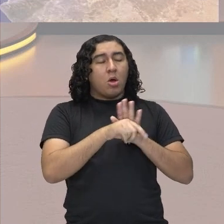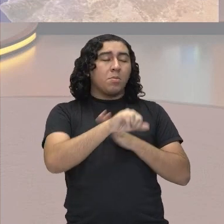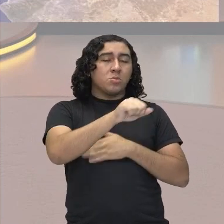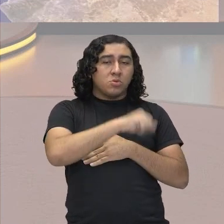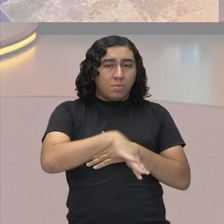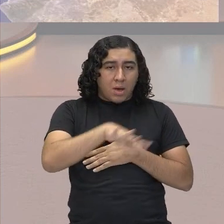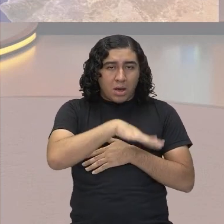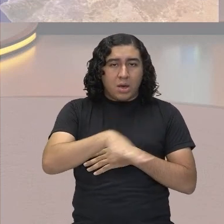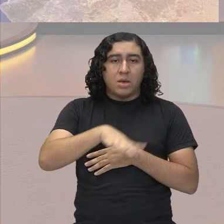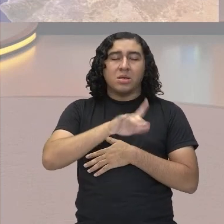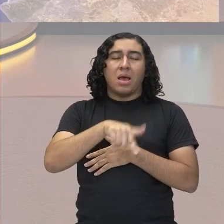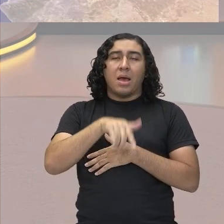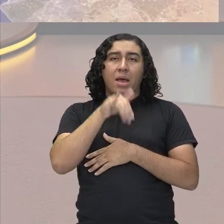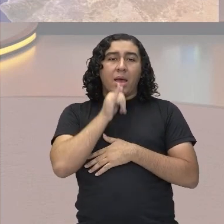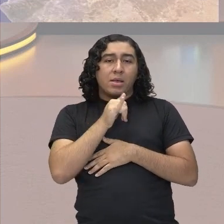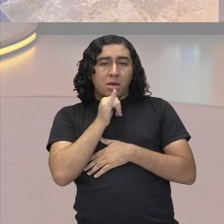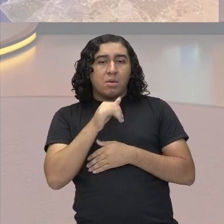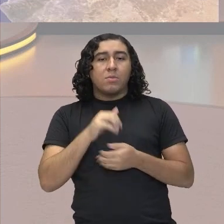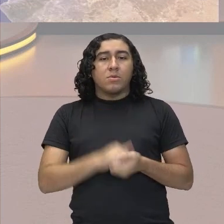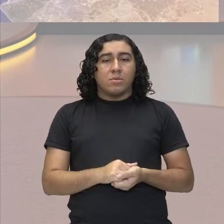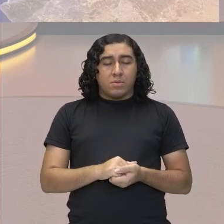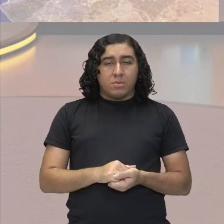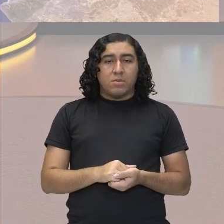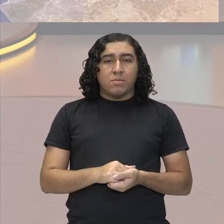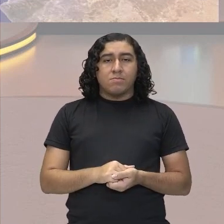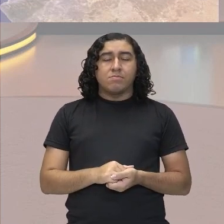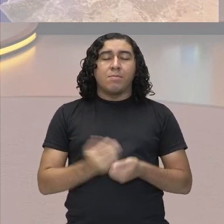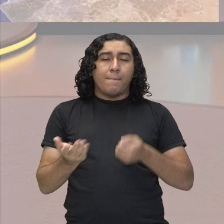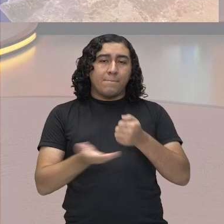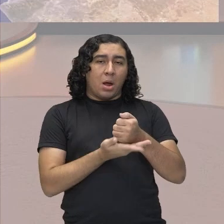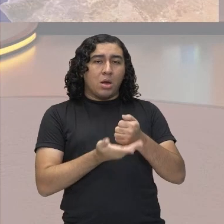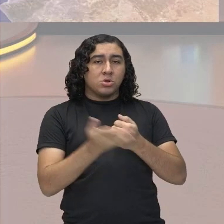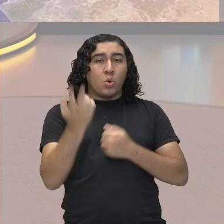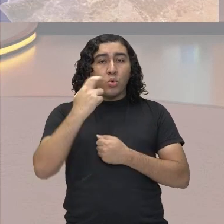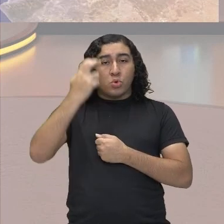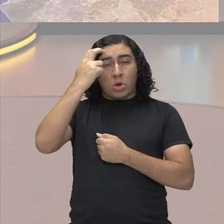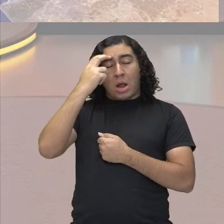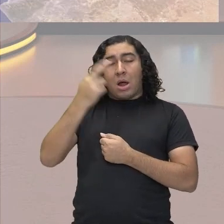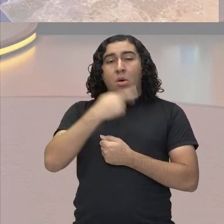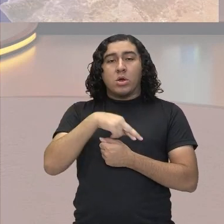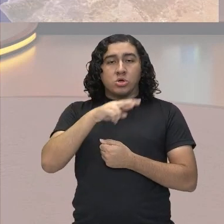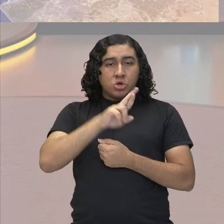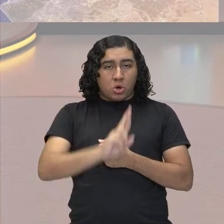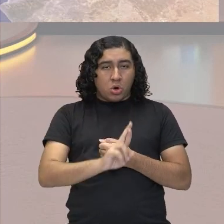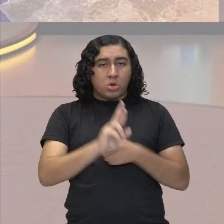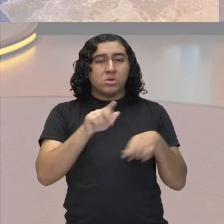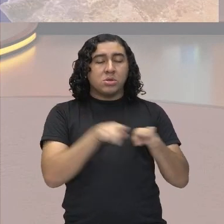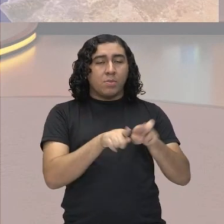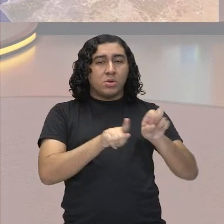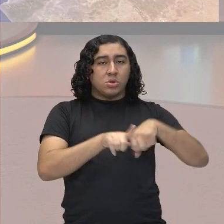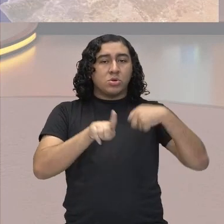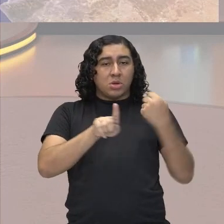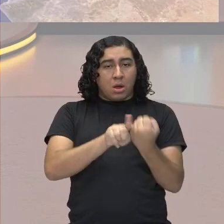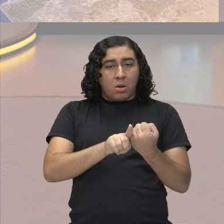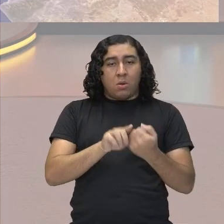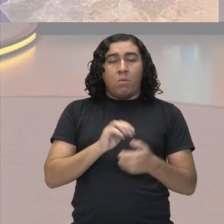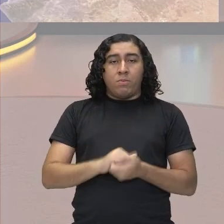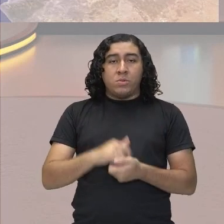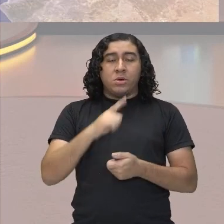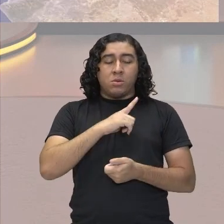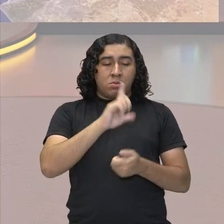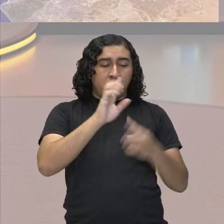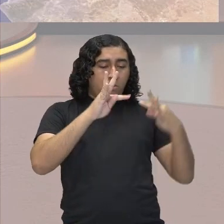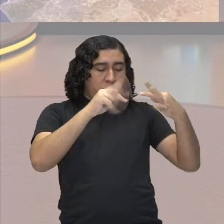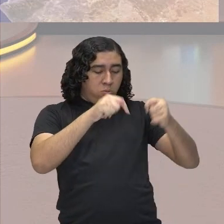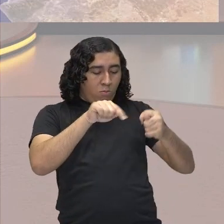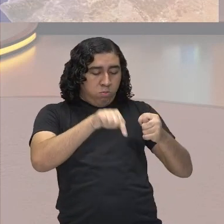nós estamos falando, por exemplo, de bases culturais, religiosos, né? Sociais, existiam bases